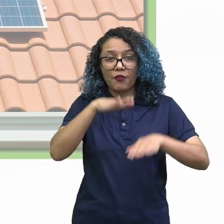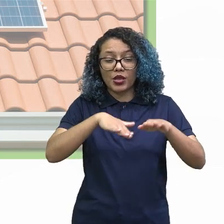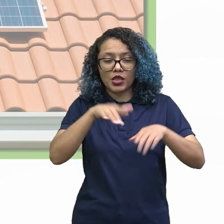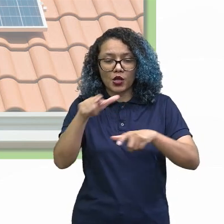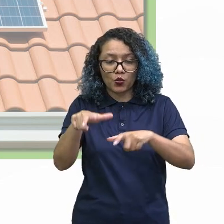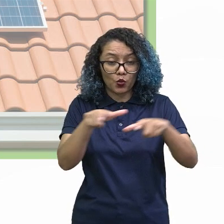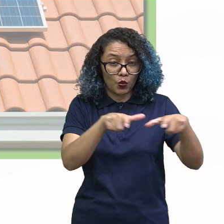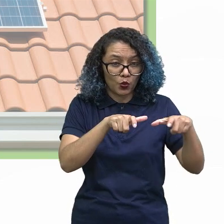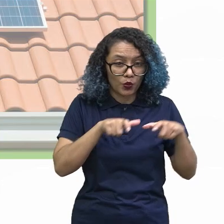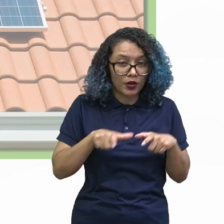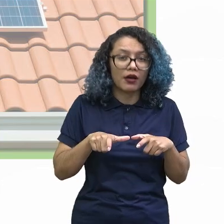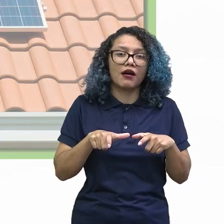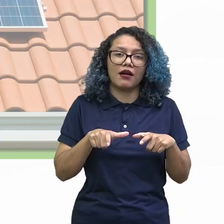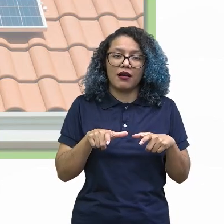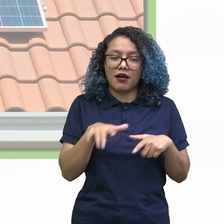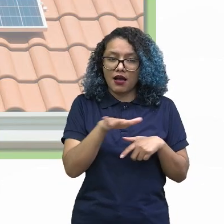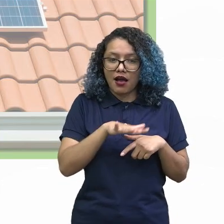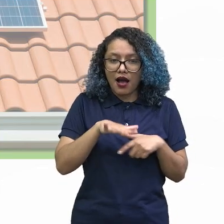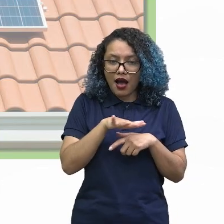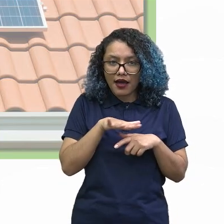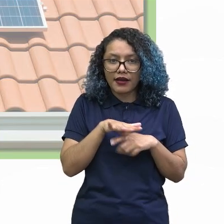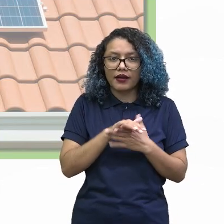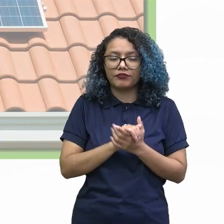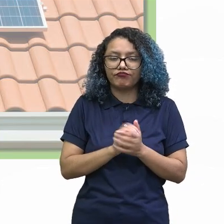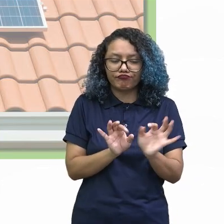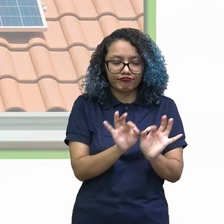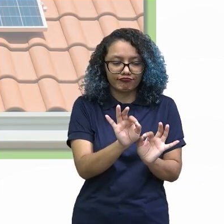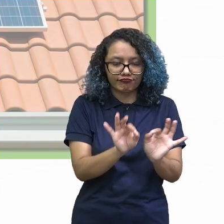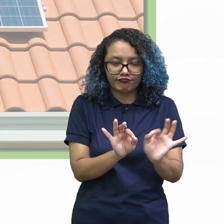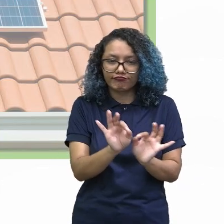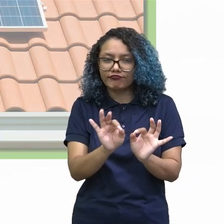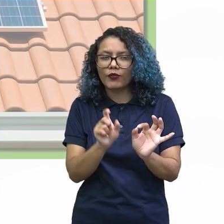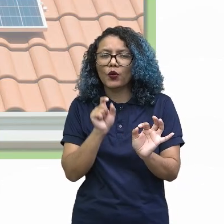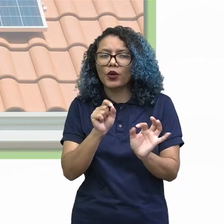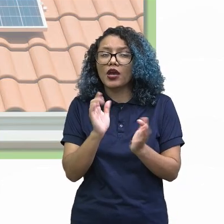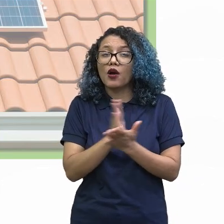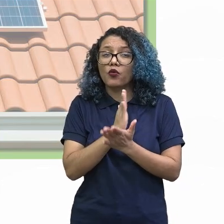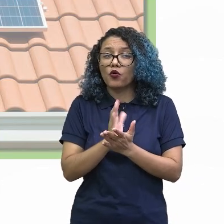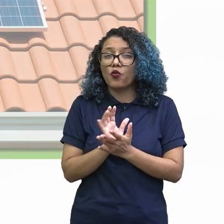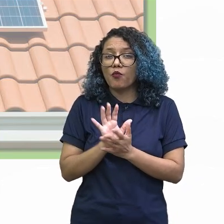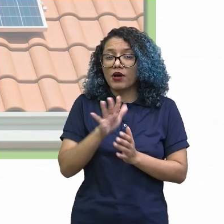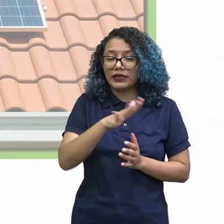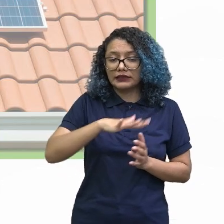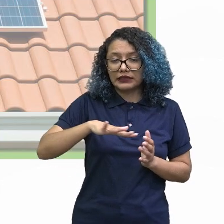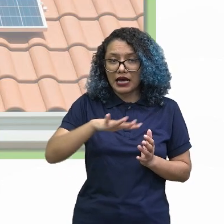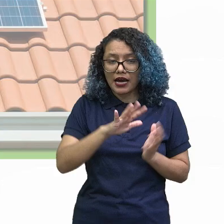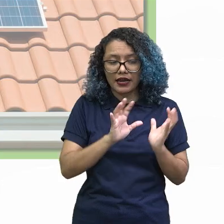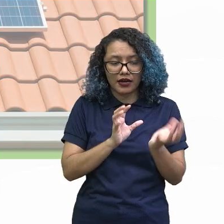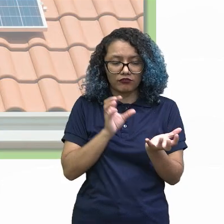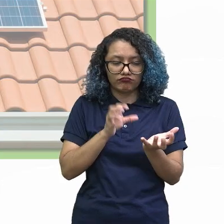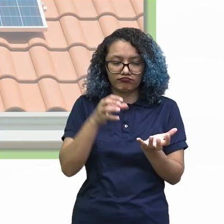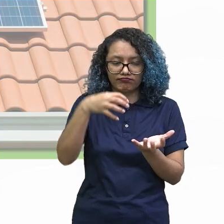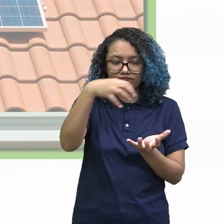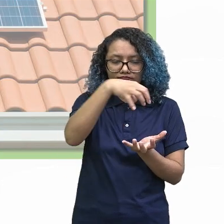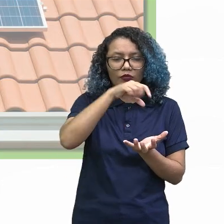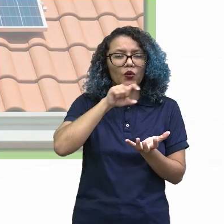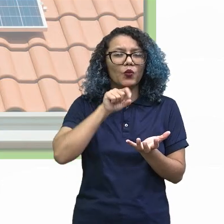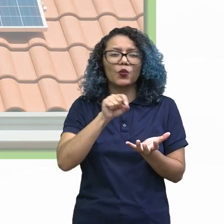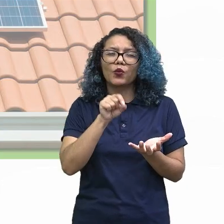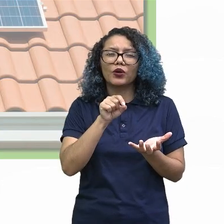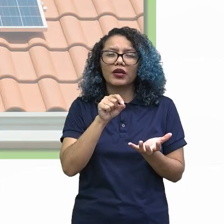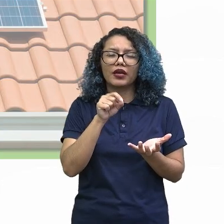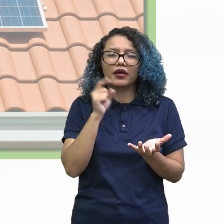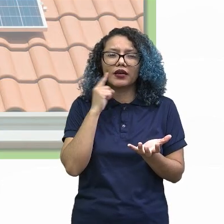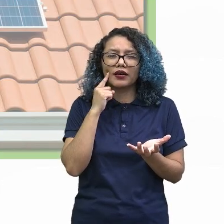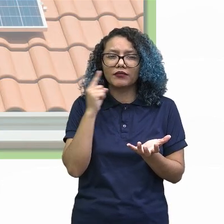região onde ela é instalada. A gente sabe que tem regiões ali do nosso planeta onde